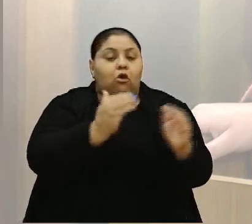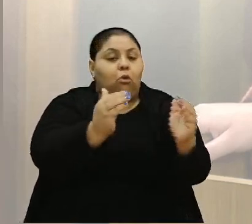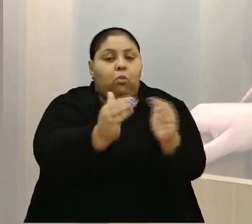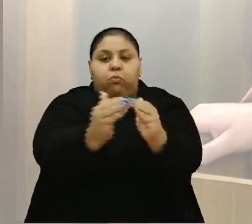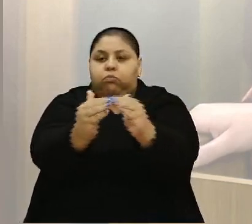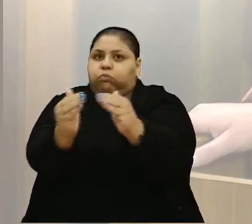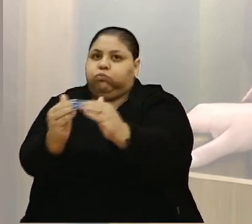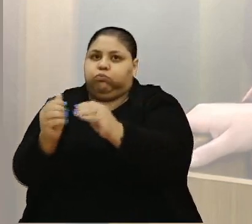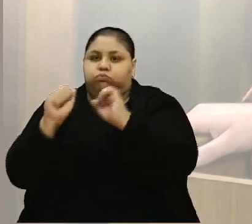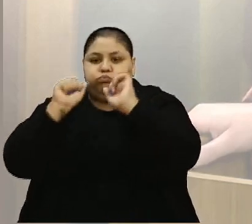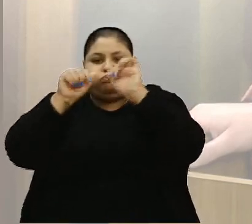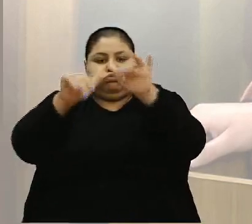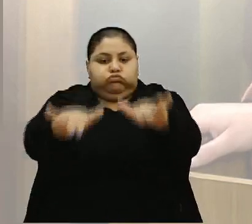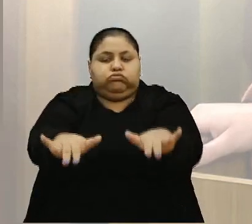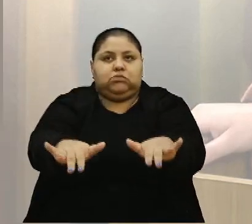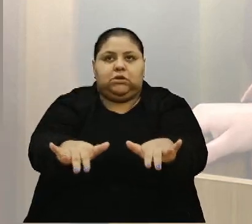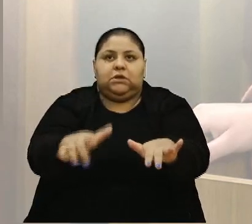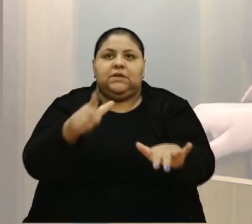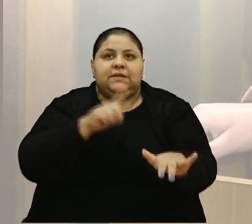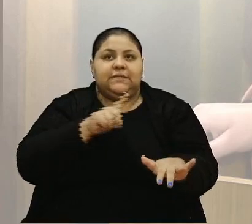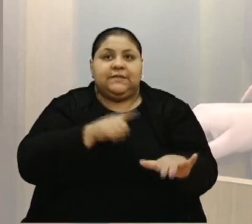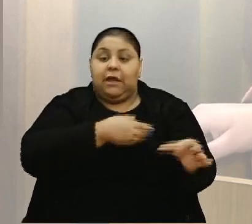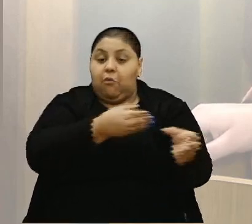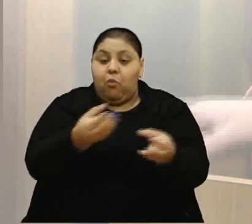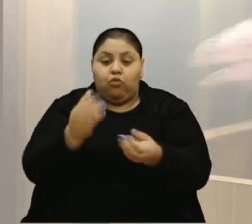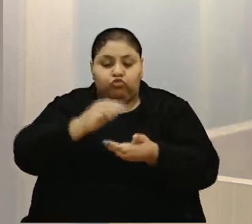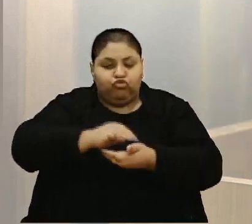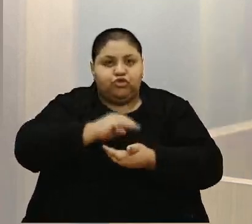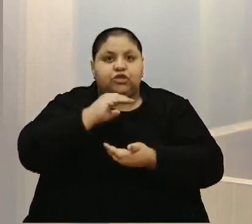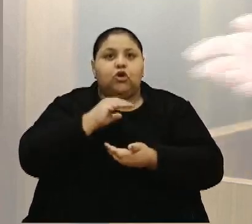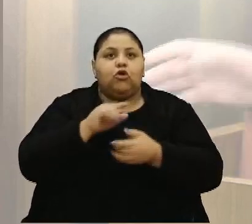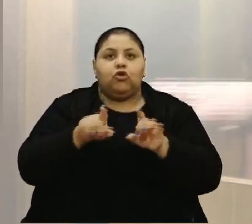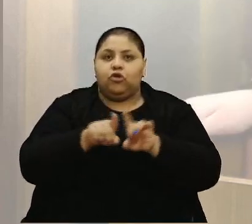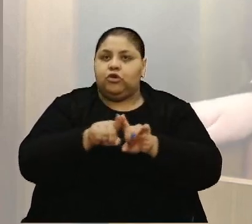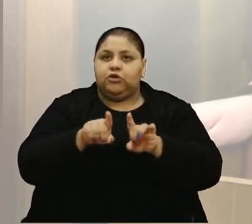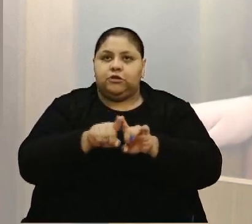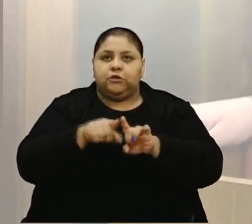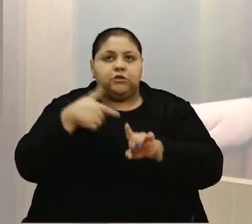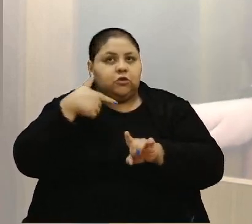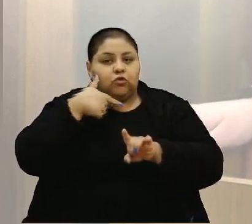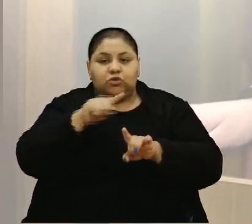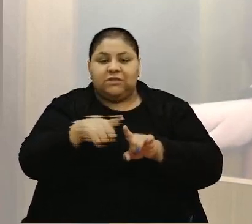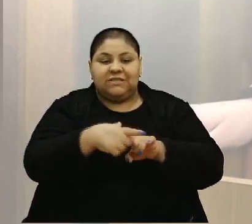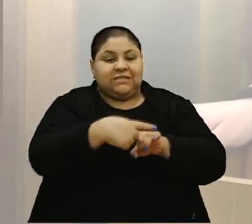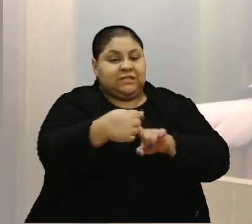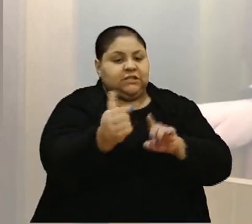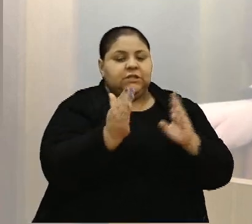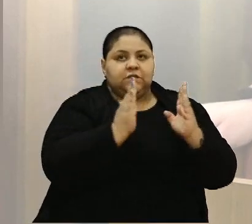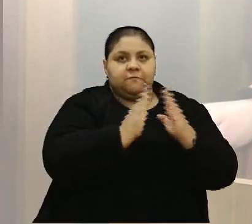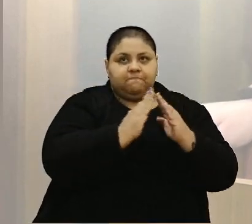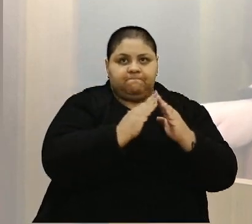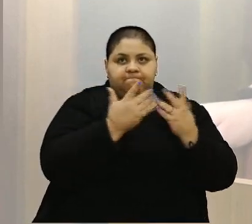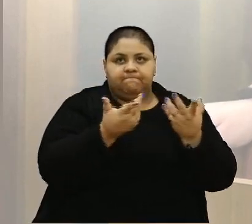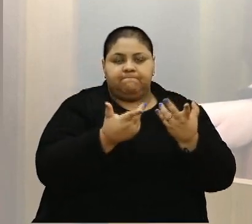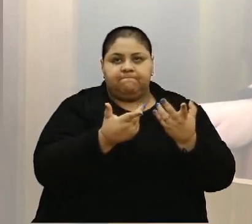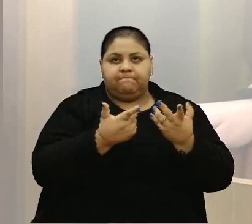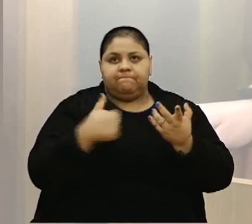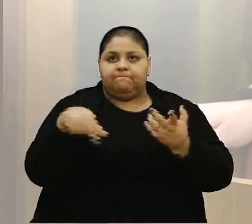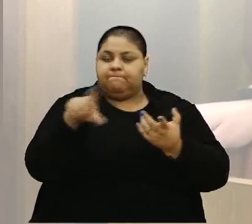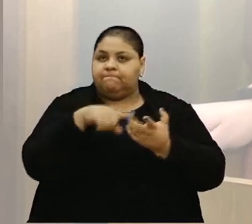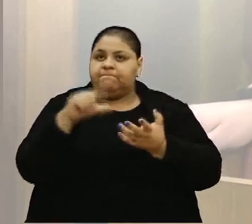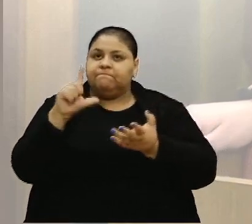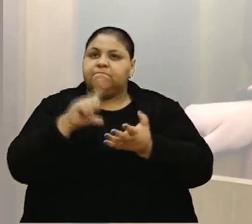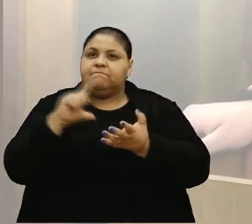casas. Ali mora muitos idosos que não irão conseguir sair de suas casas, então a gente